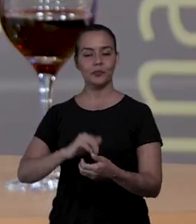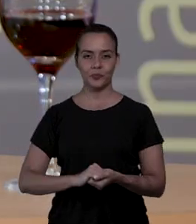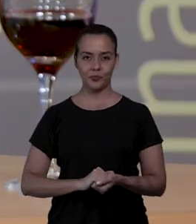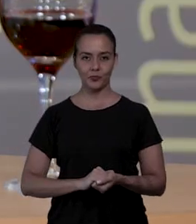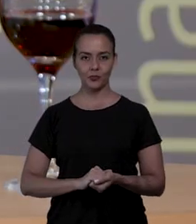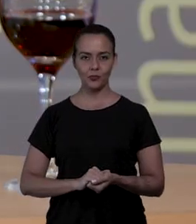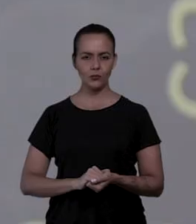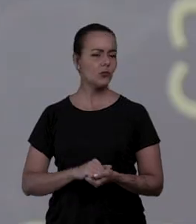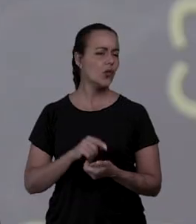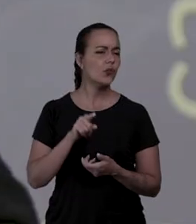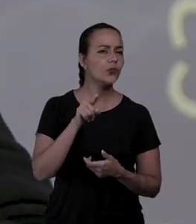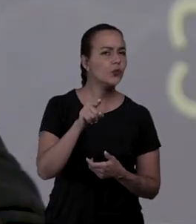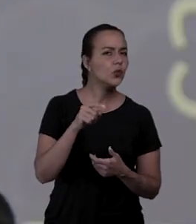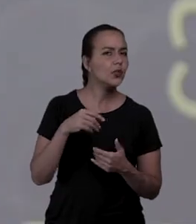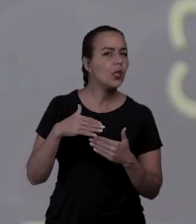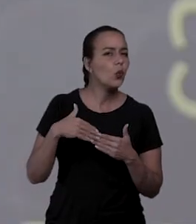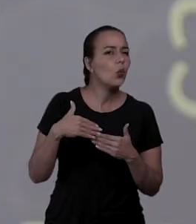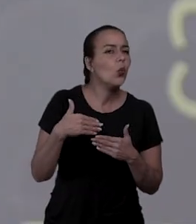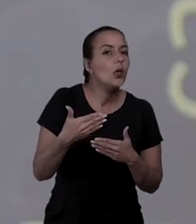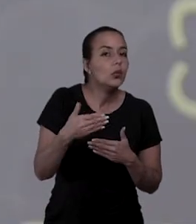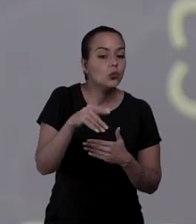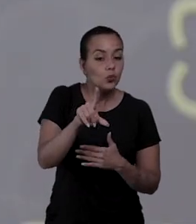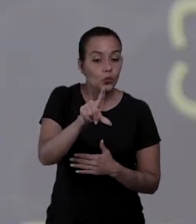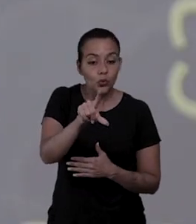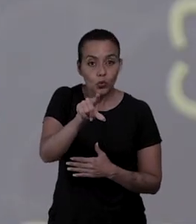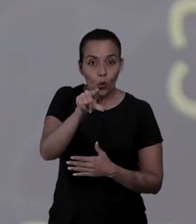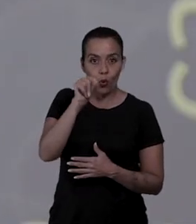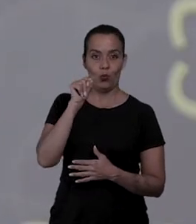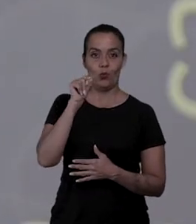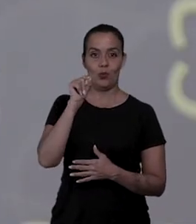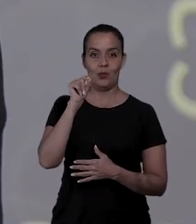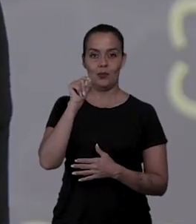aqui, né? Você, quando